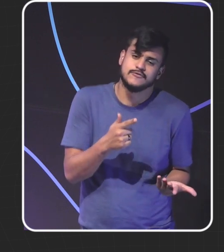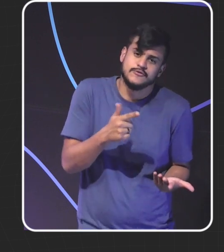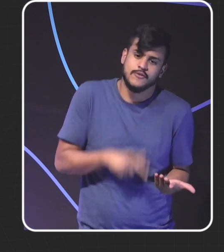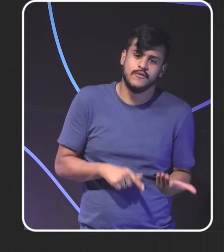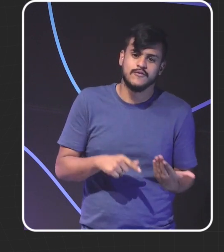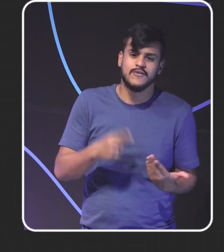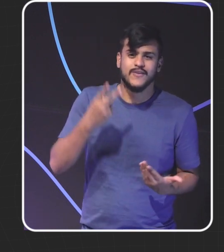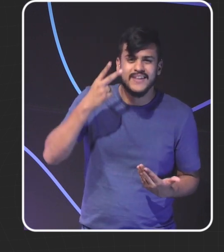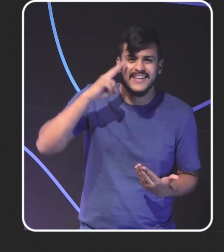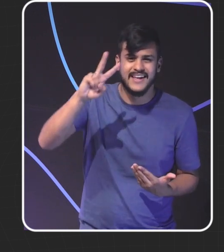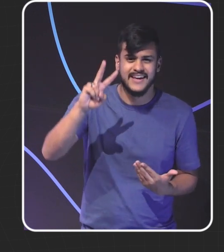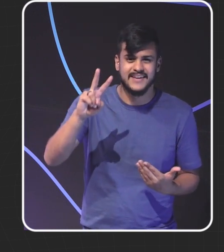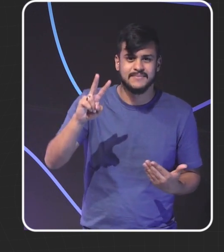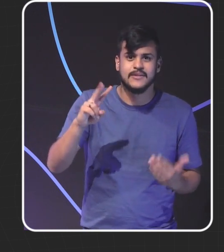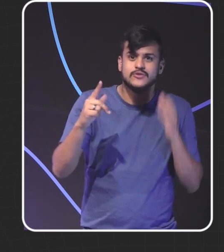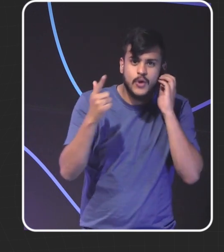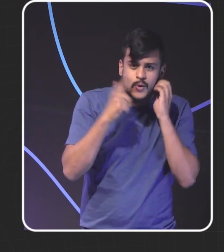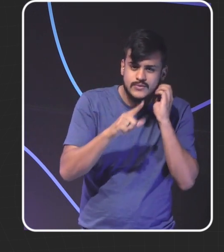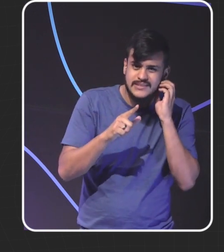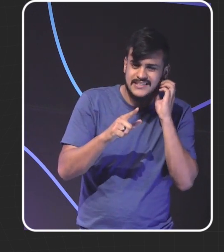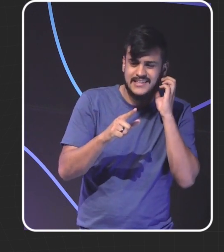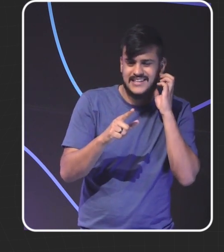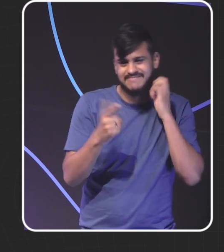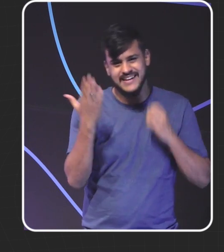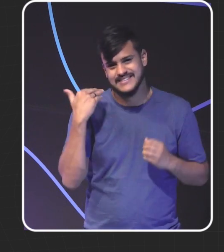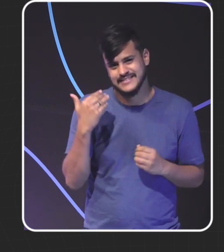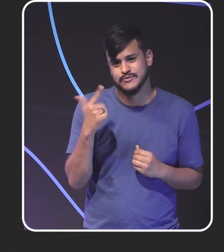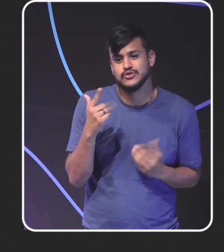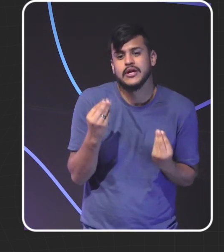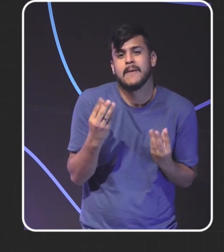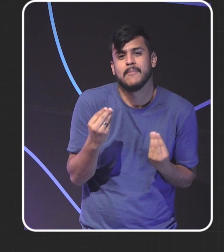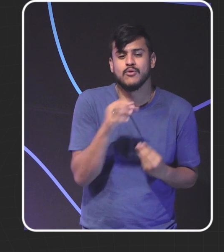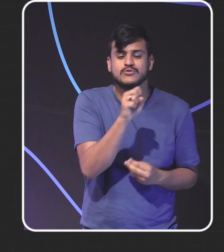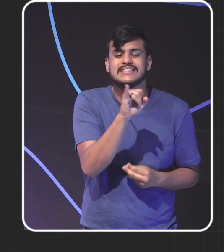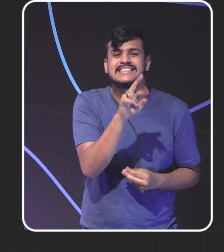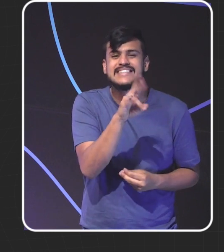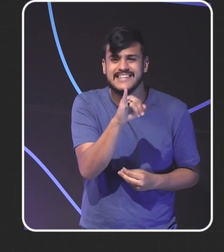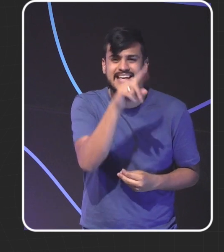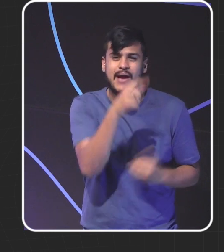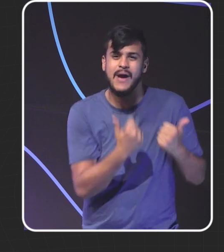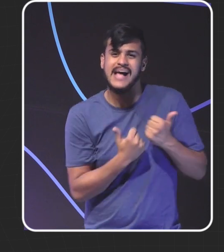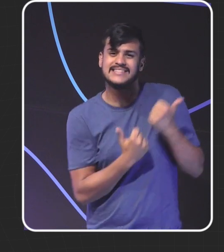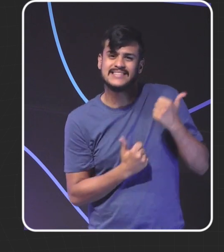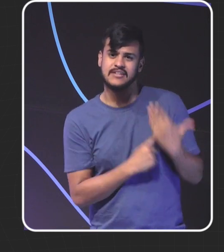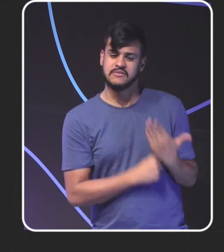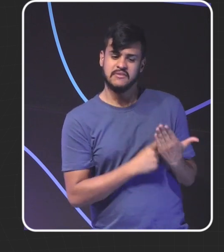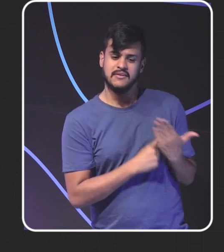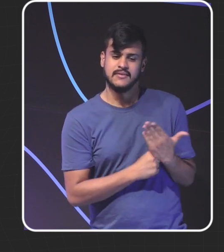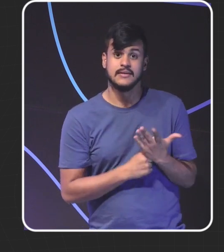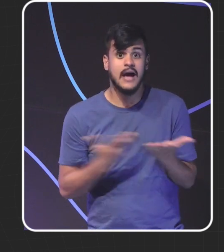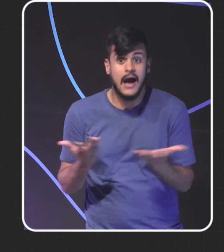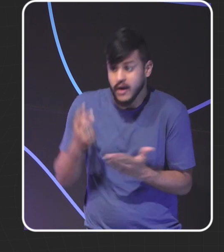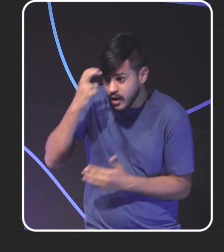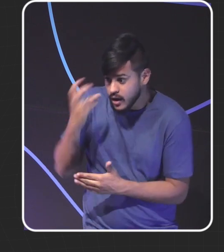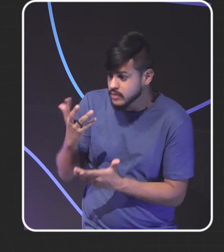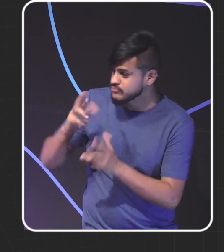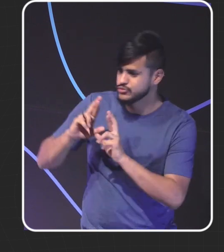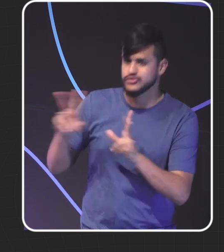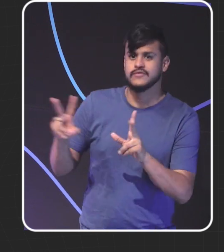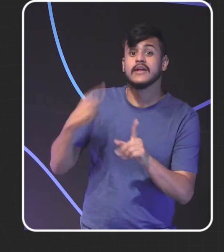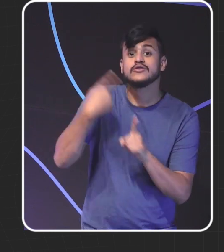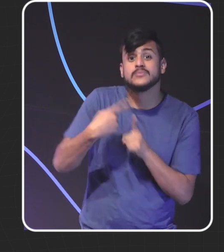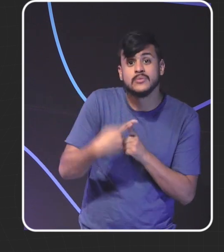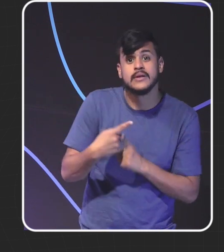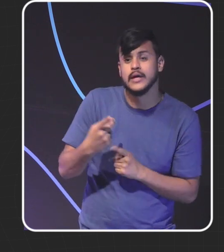aquela promessa dos assistentes, né? Que nunca foi muito para frente, né? Como Siri e tal, agora com uma utilidade maior, porque ela consegue entender melhor os